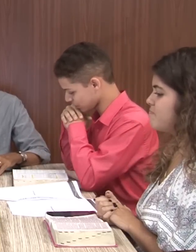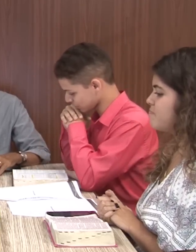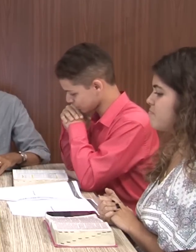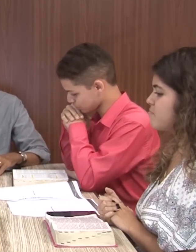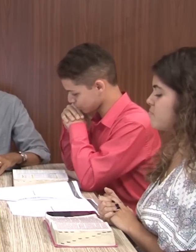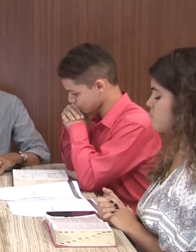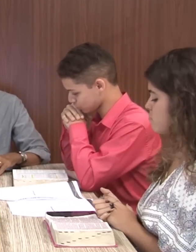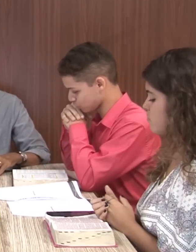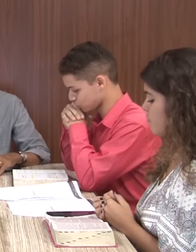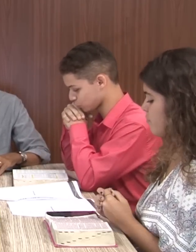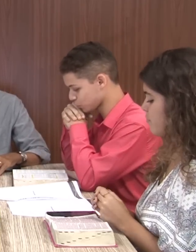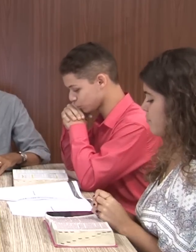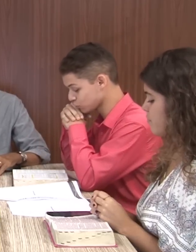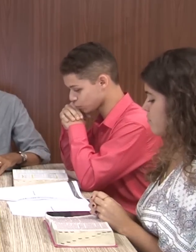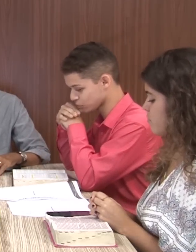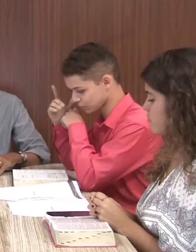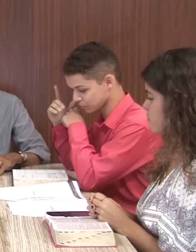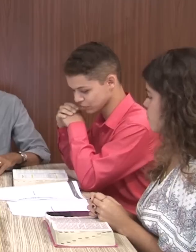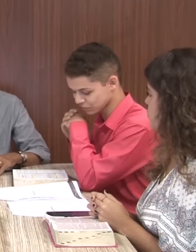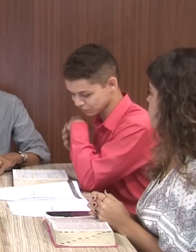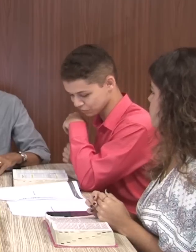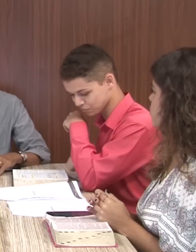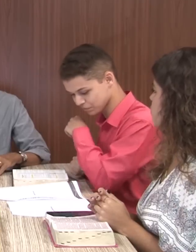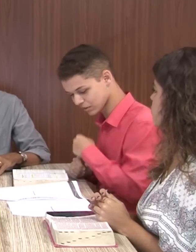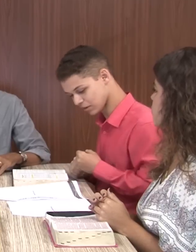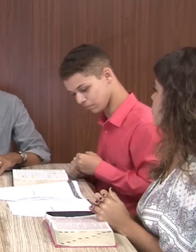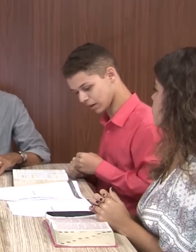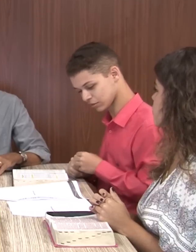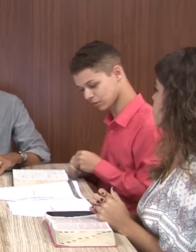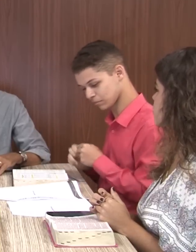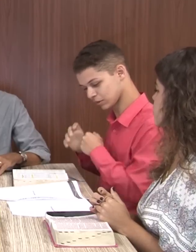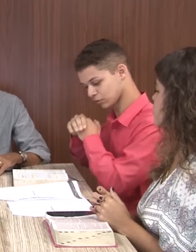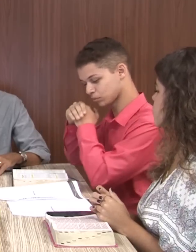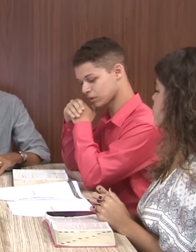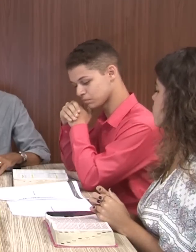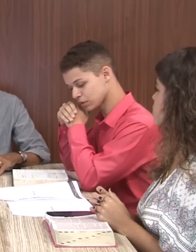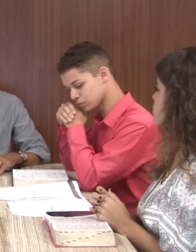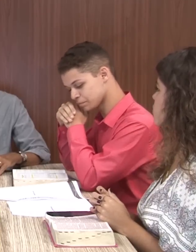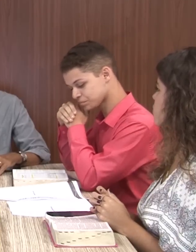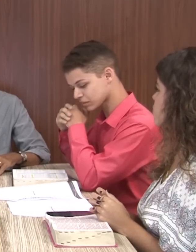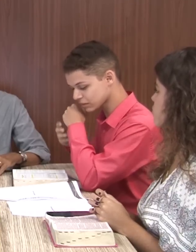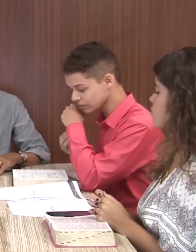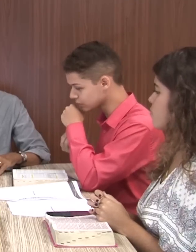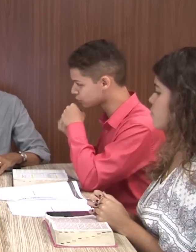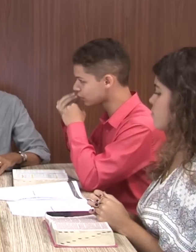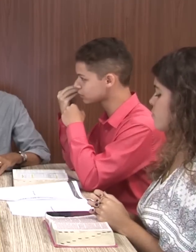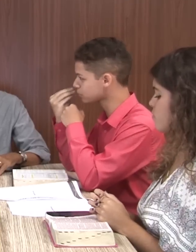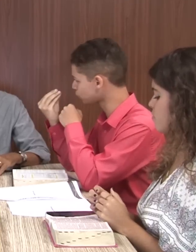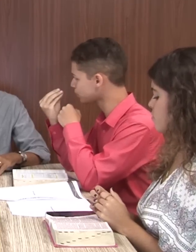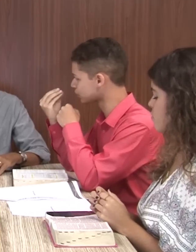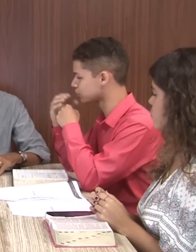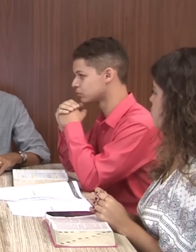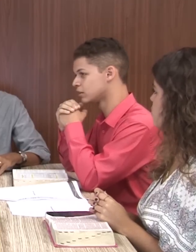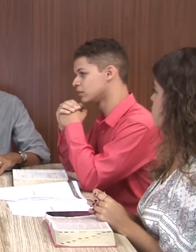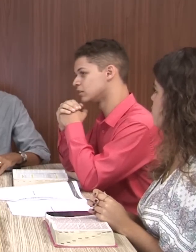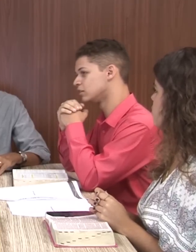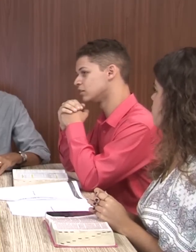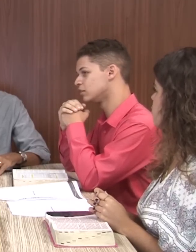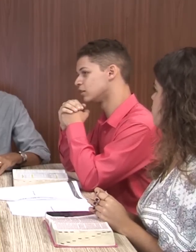é muito interessante essa passagem que ele mostrou, porque o livro de Romanos é bem interessante. Mas também tem 2 Pedro, que fala dessa